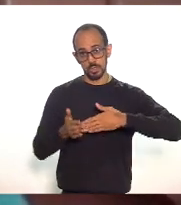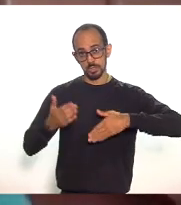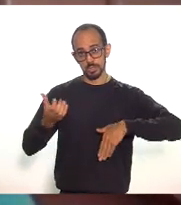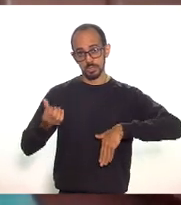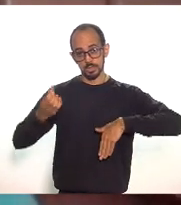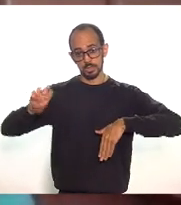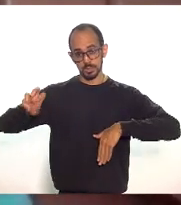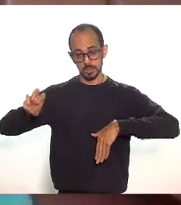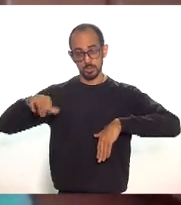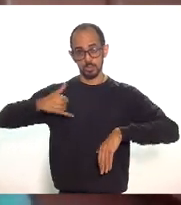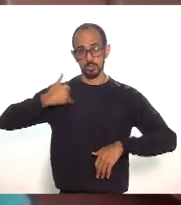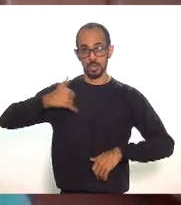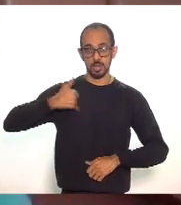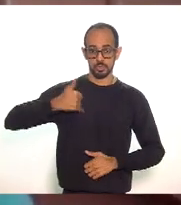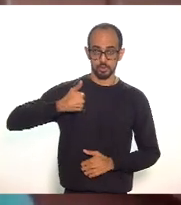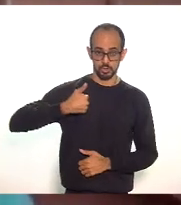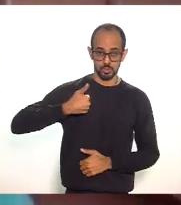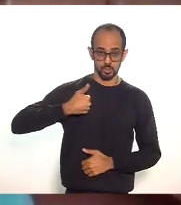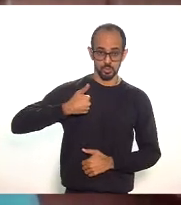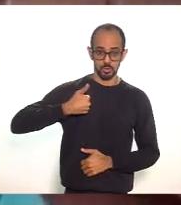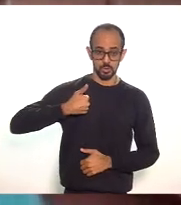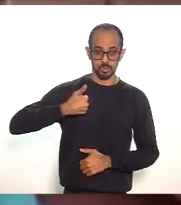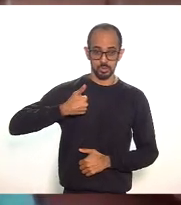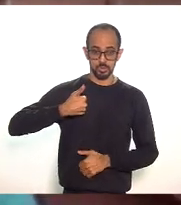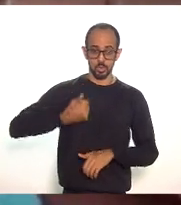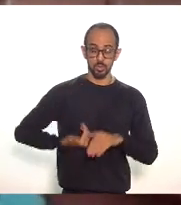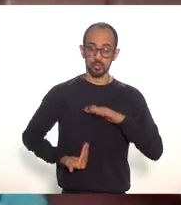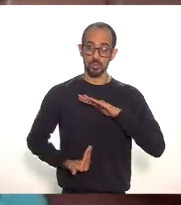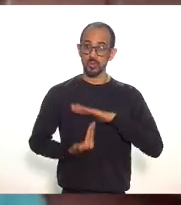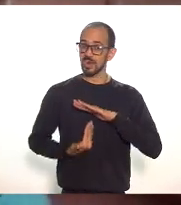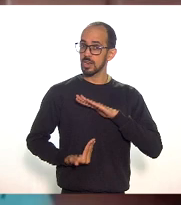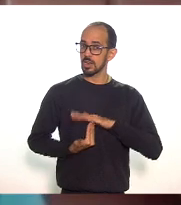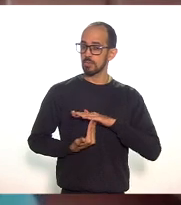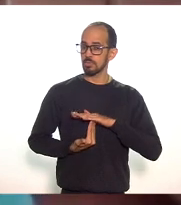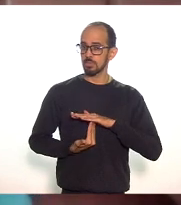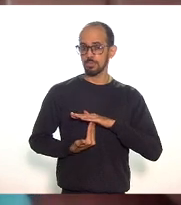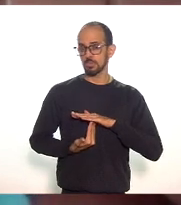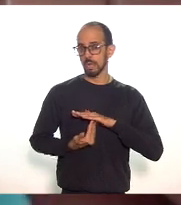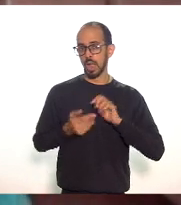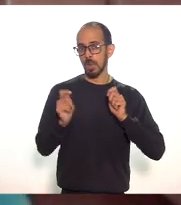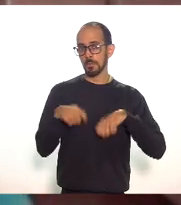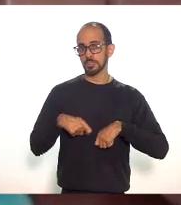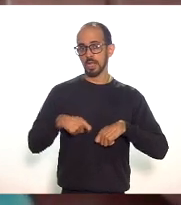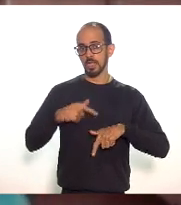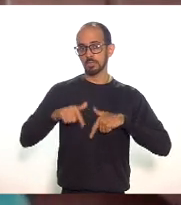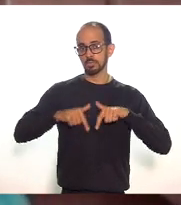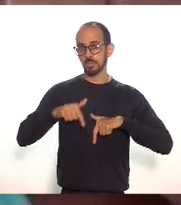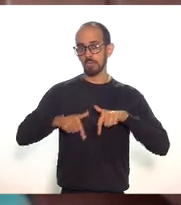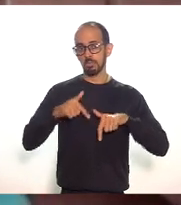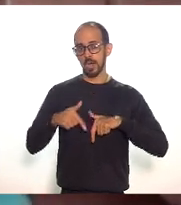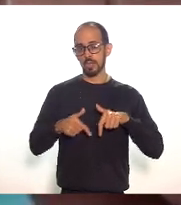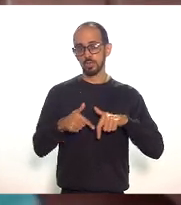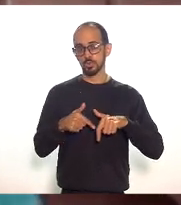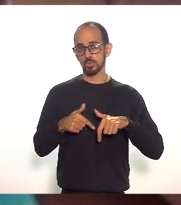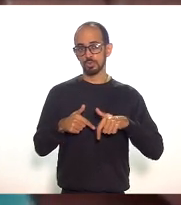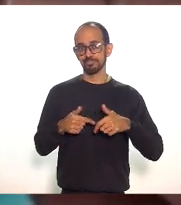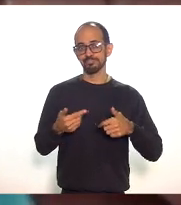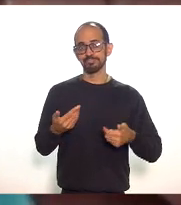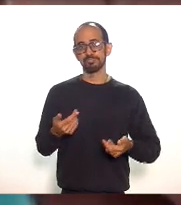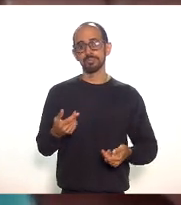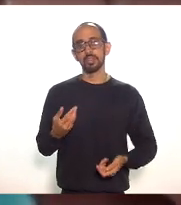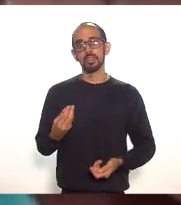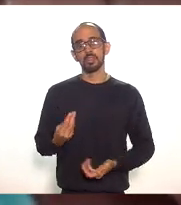anos, que estão no auge da sua capacidade produtiva, estão morrendo, deputada Lucinha, ou quando